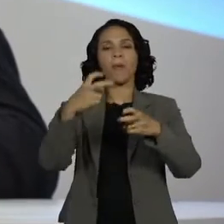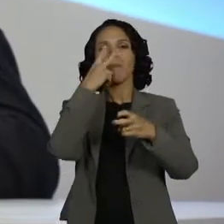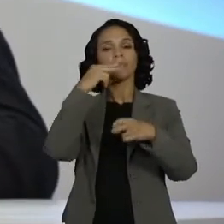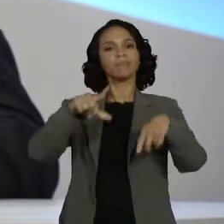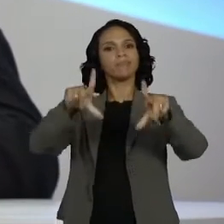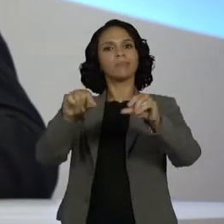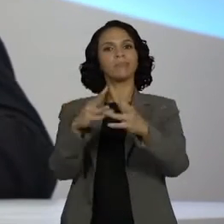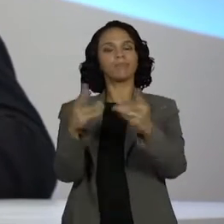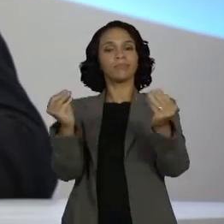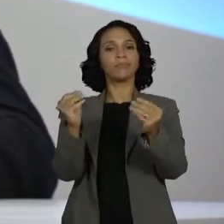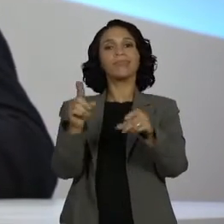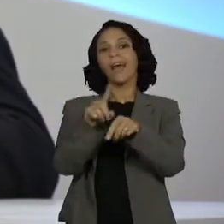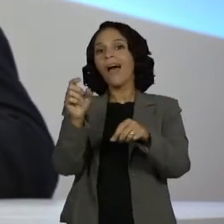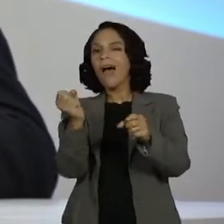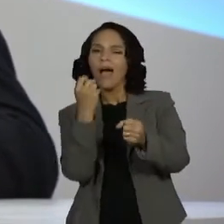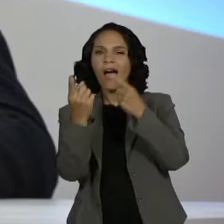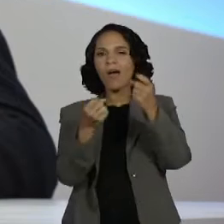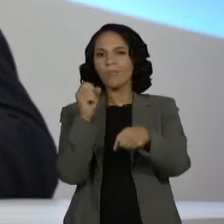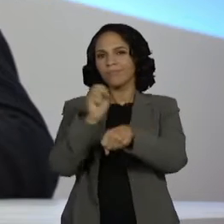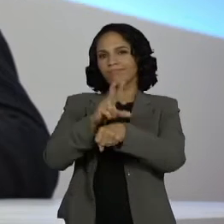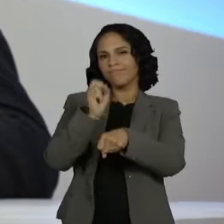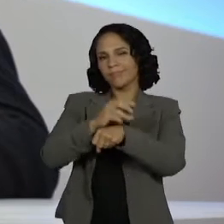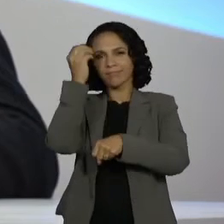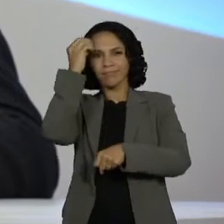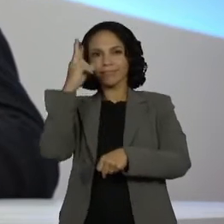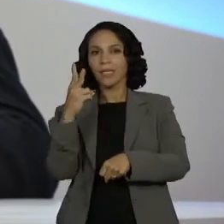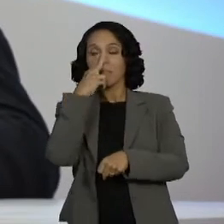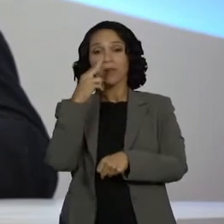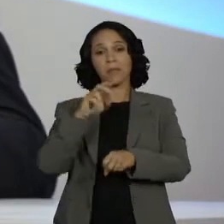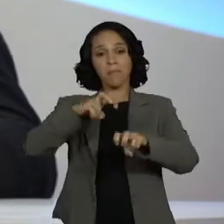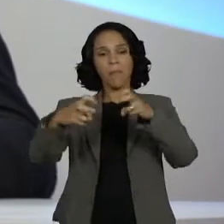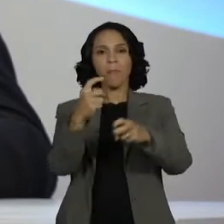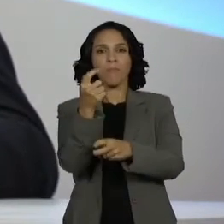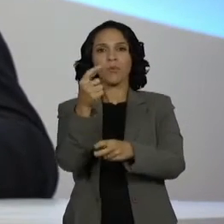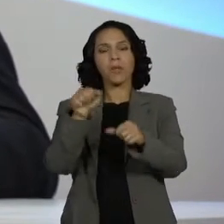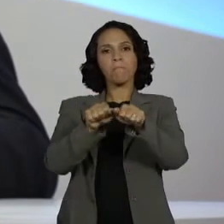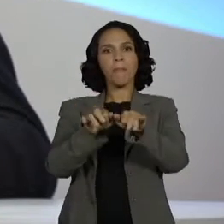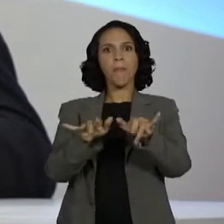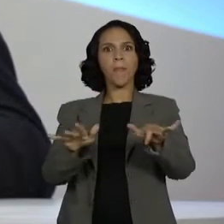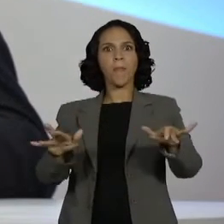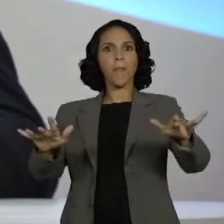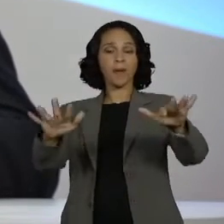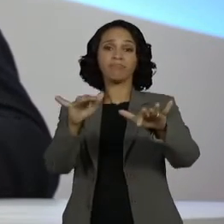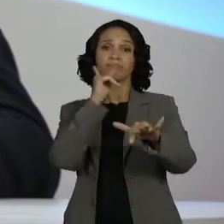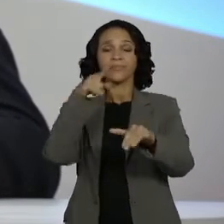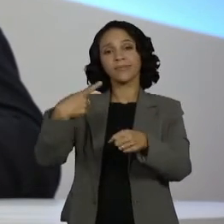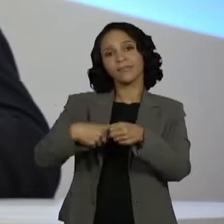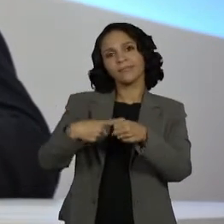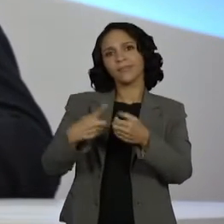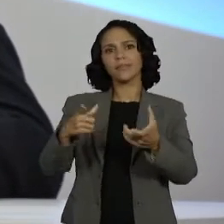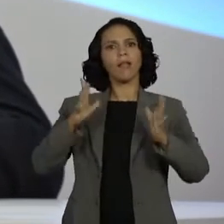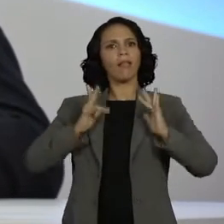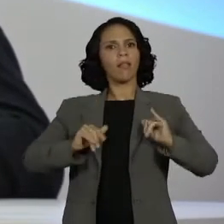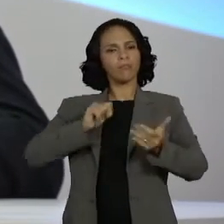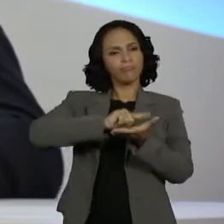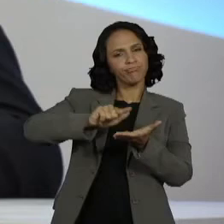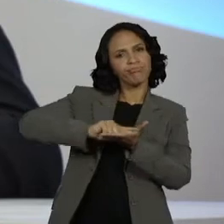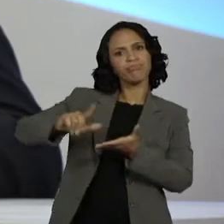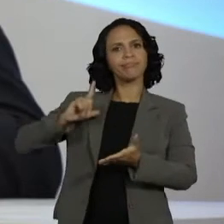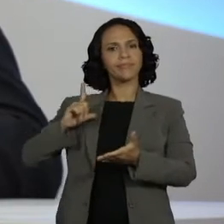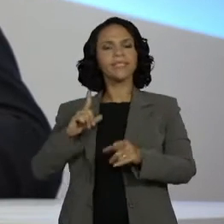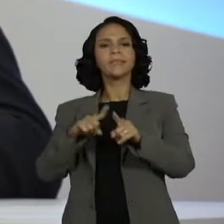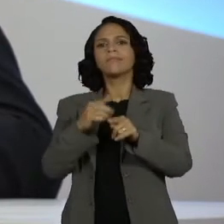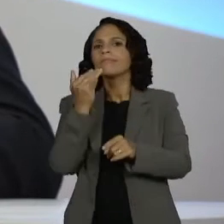vírus mais espertos matam menos e continuam se propagando com mais frequência, e que numa cidade como a nossa, com os níveis de higiene melhores,